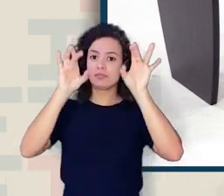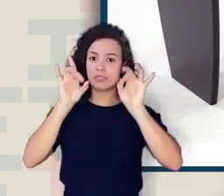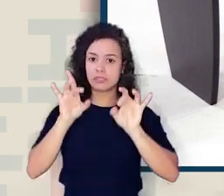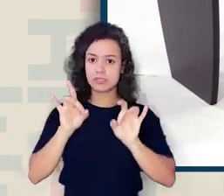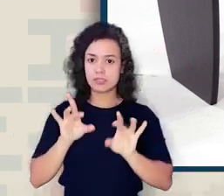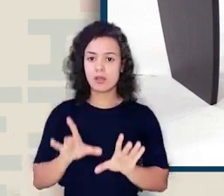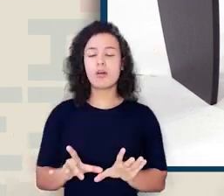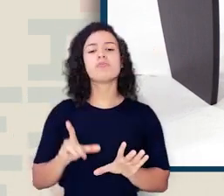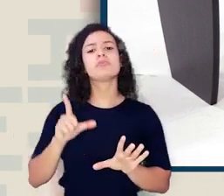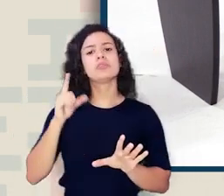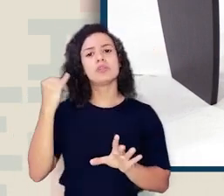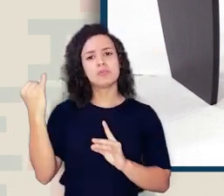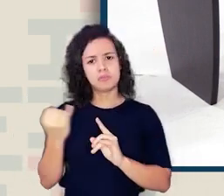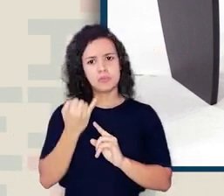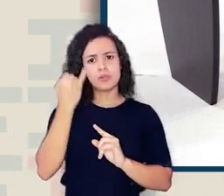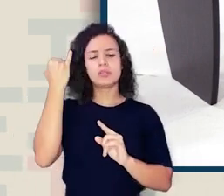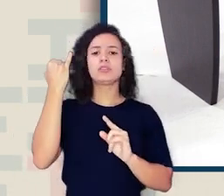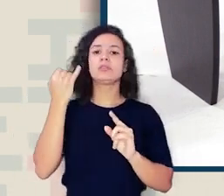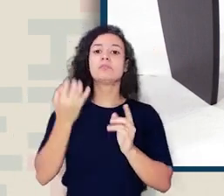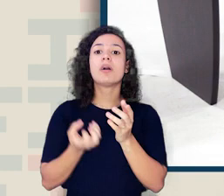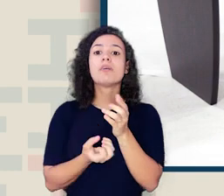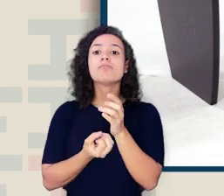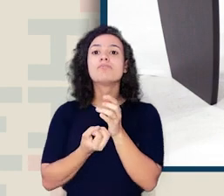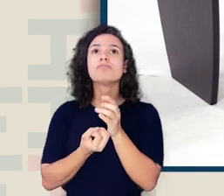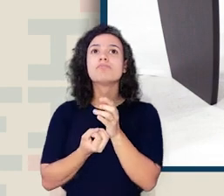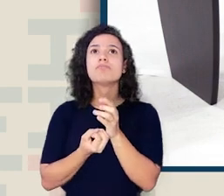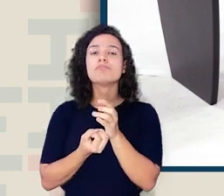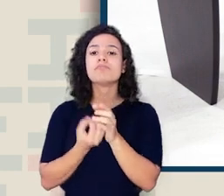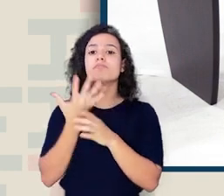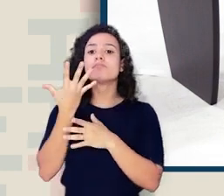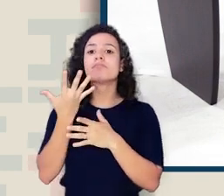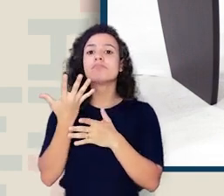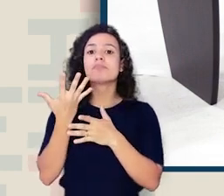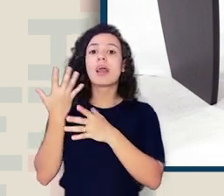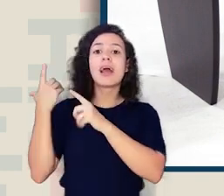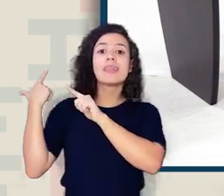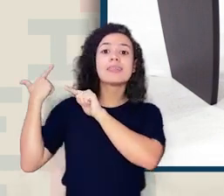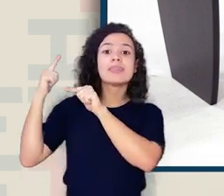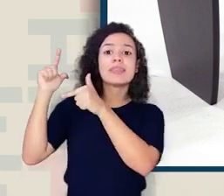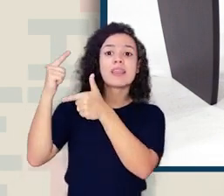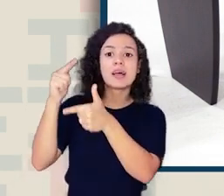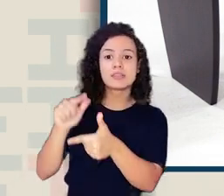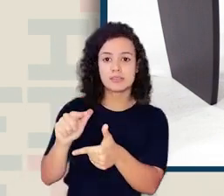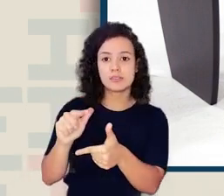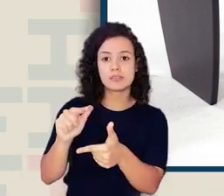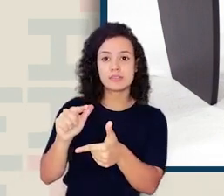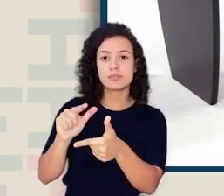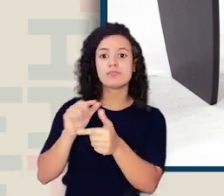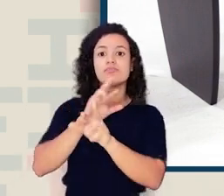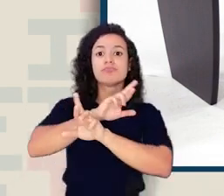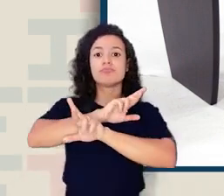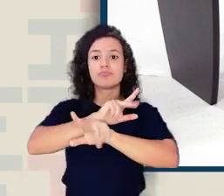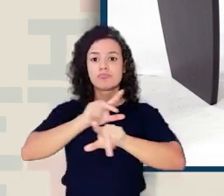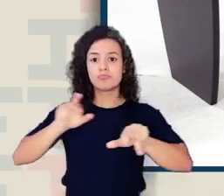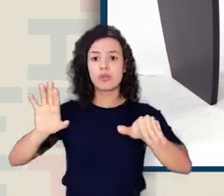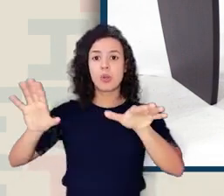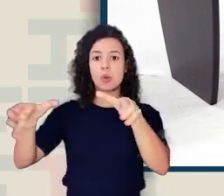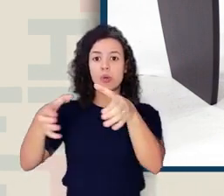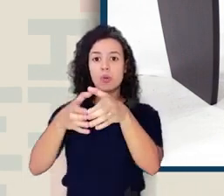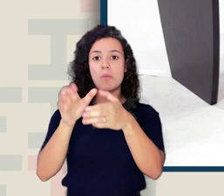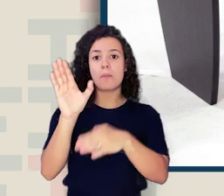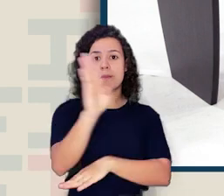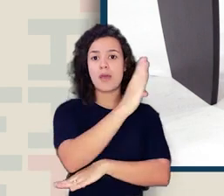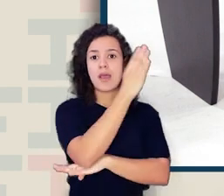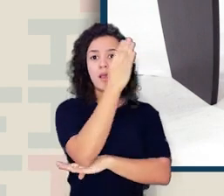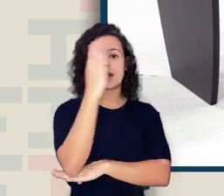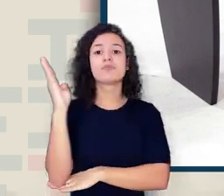fundamental para criar um pouco do que eu posso chamar de tradição no sentido de vários grupos de